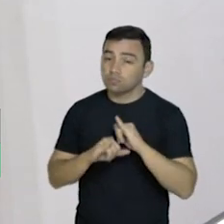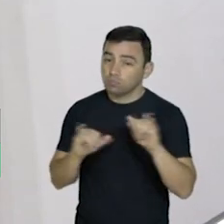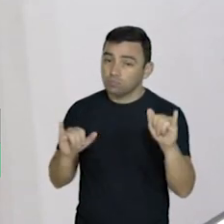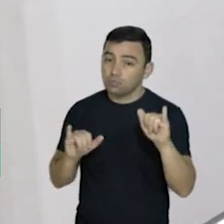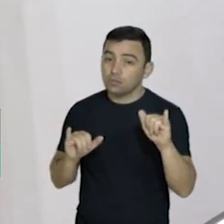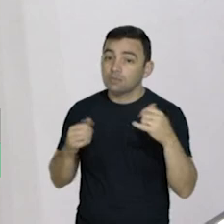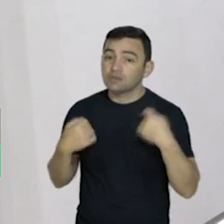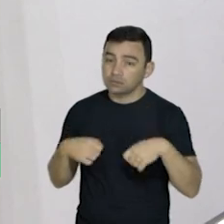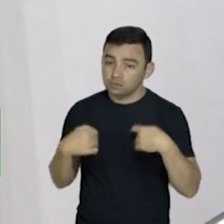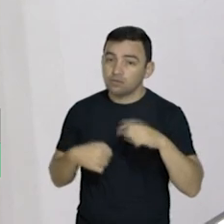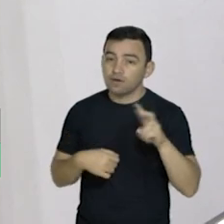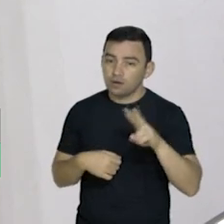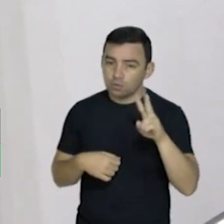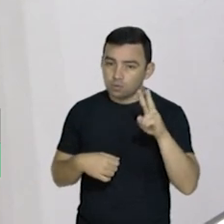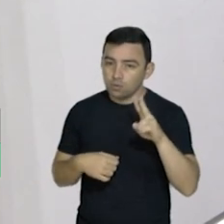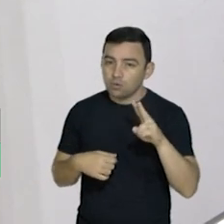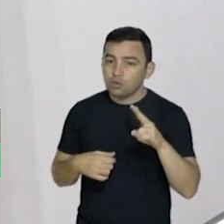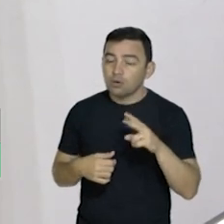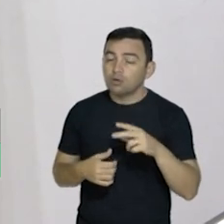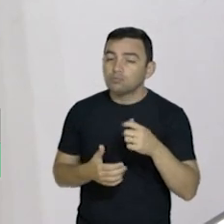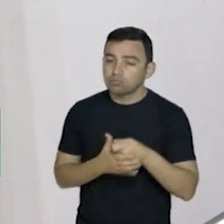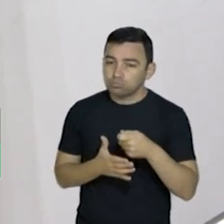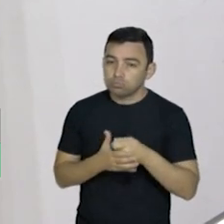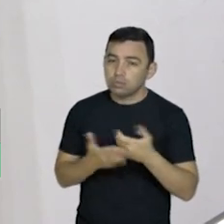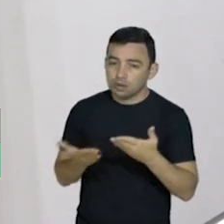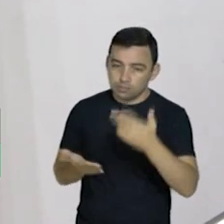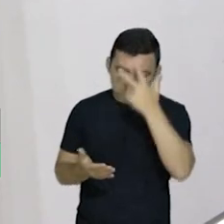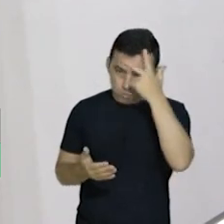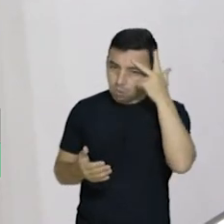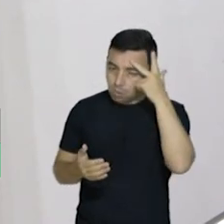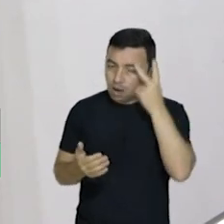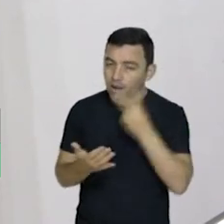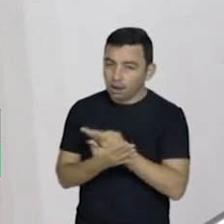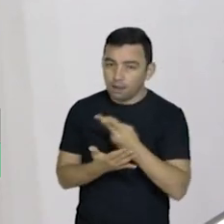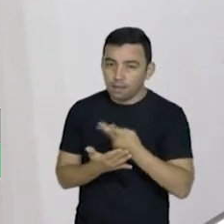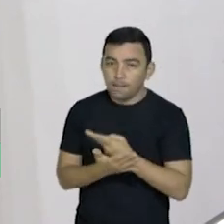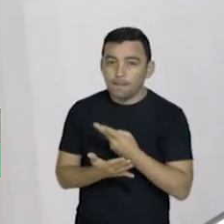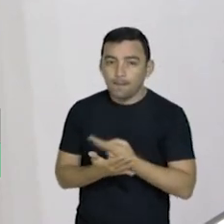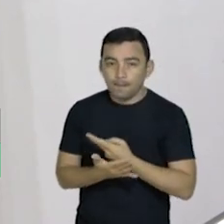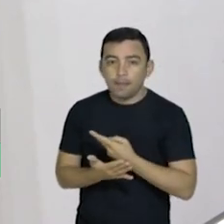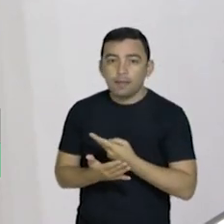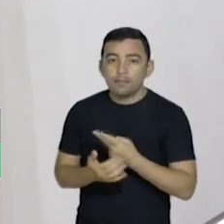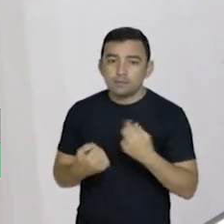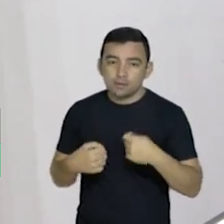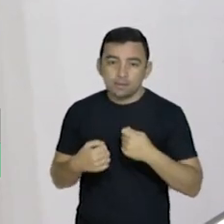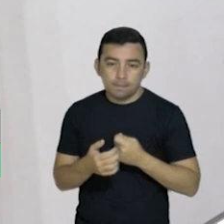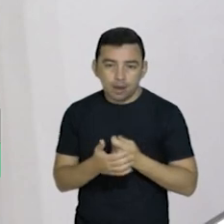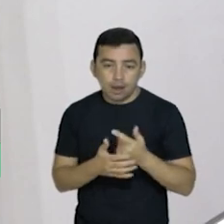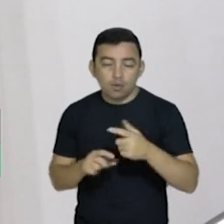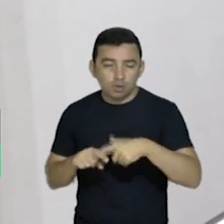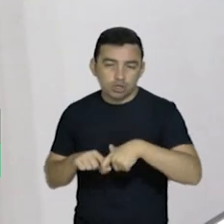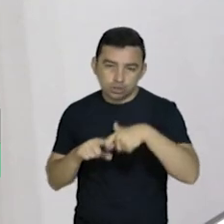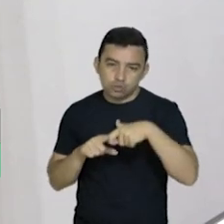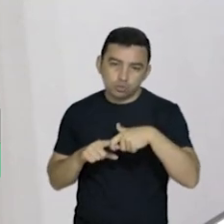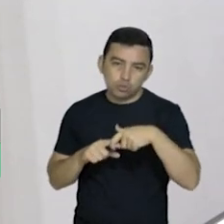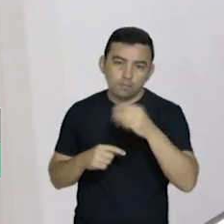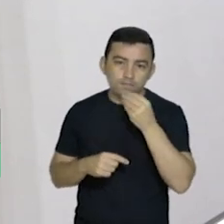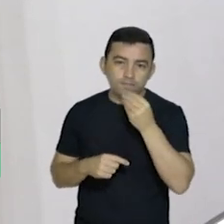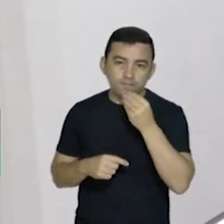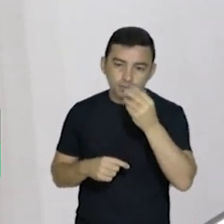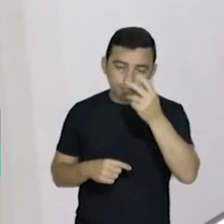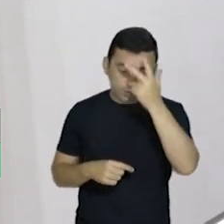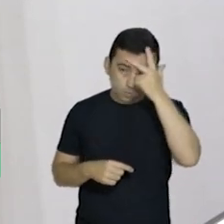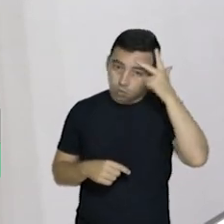Deve sim ser cobrado do motorista infrator aquele que reflete no pagamento pela despesa do Guincho é ou seja tem alguém